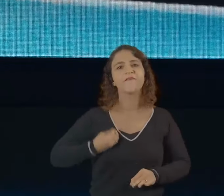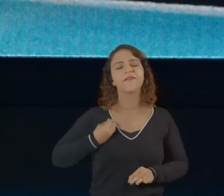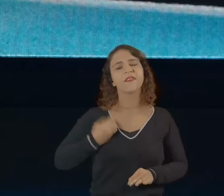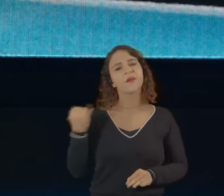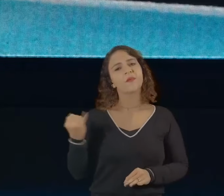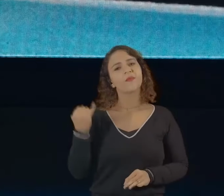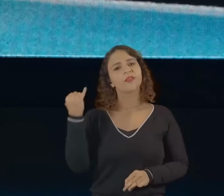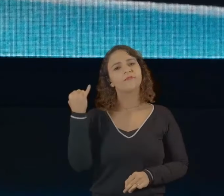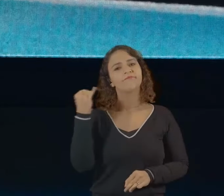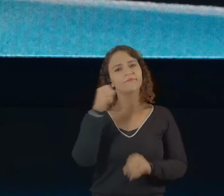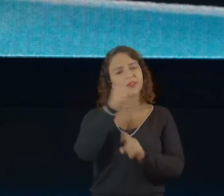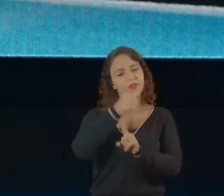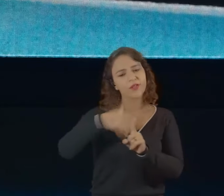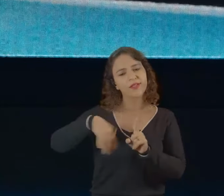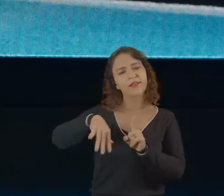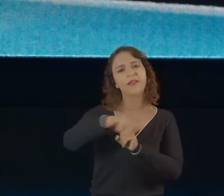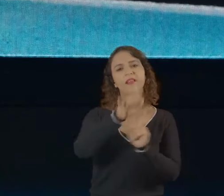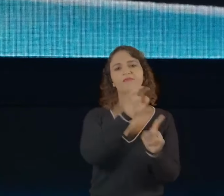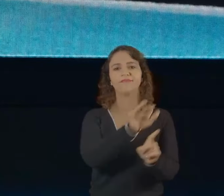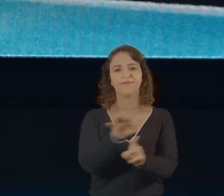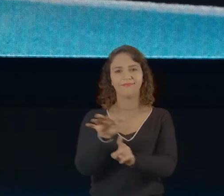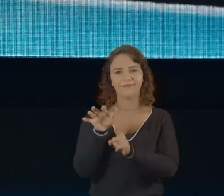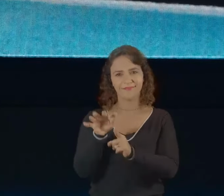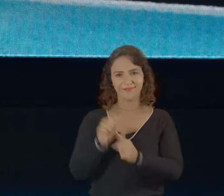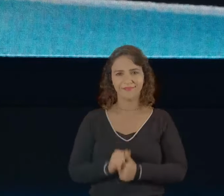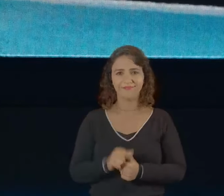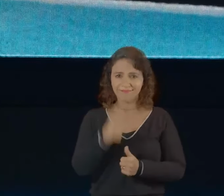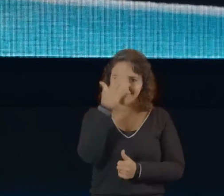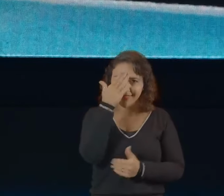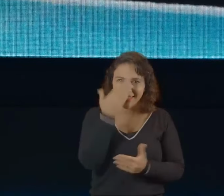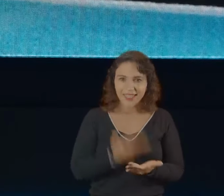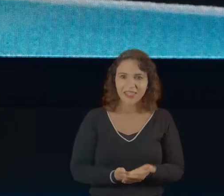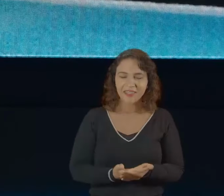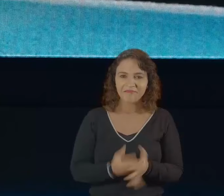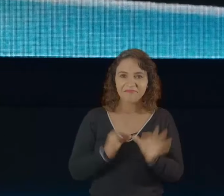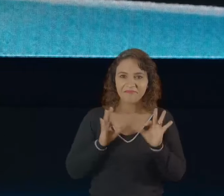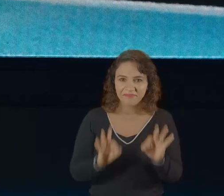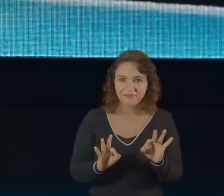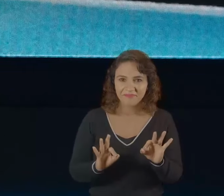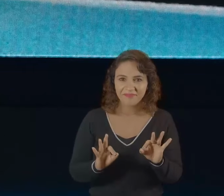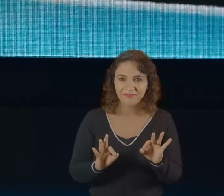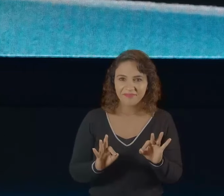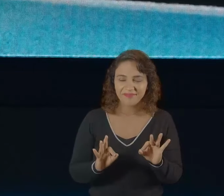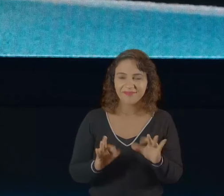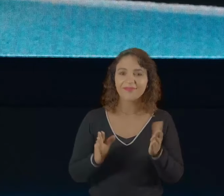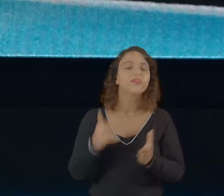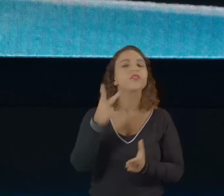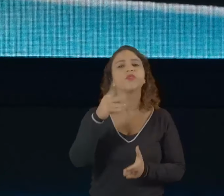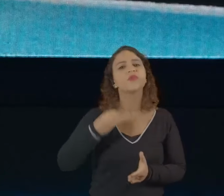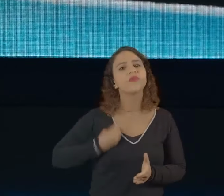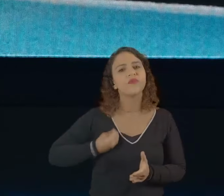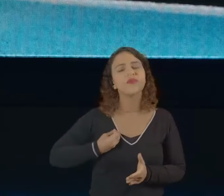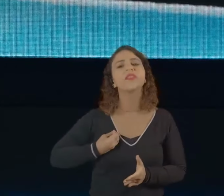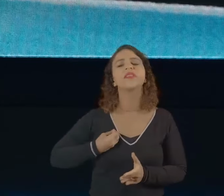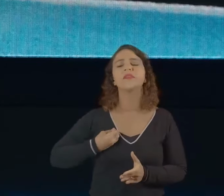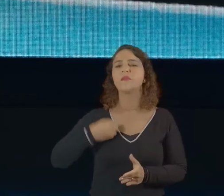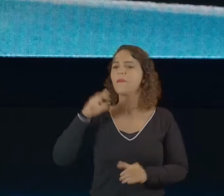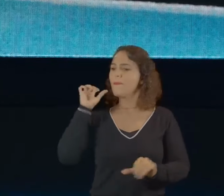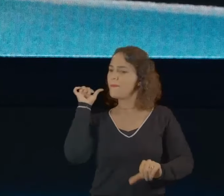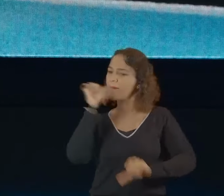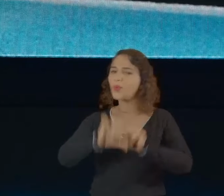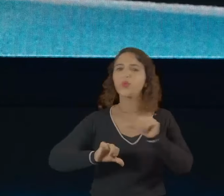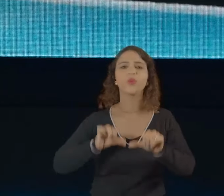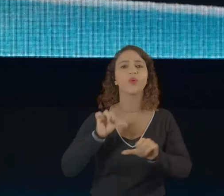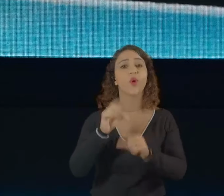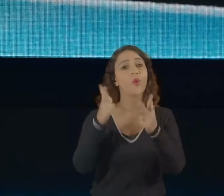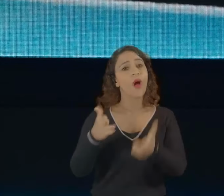relevante. Creia nisso. Você que está me vendo pela internet também, a tua vida vai mudar. A minha vida